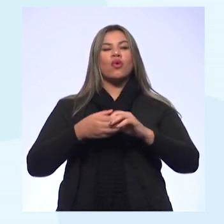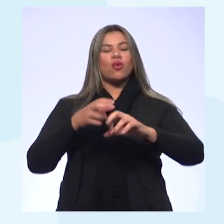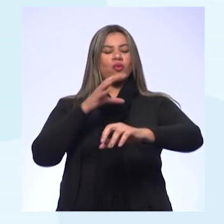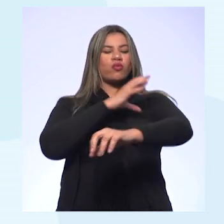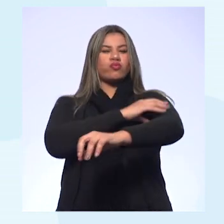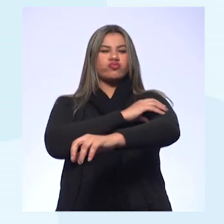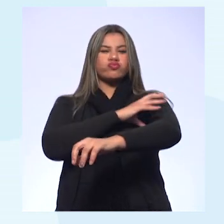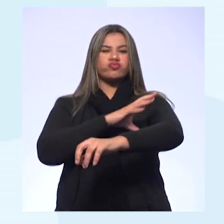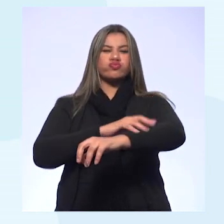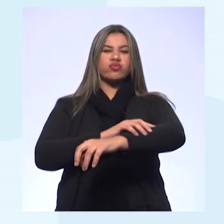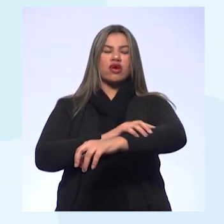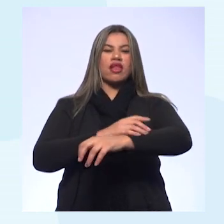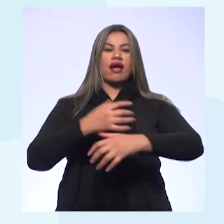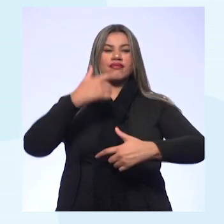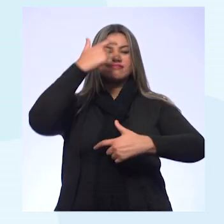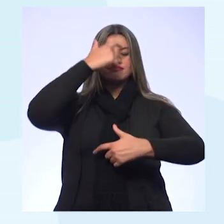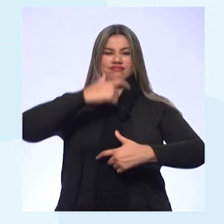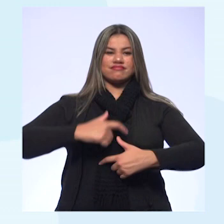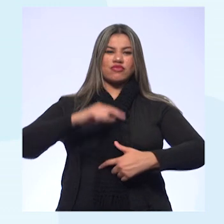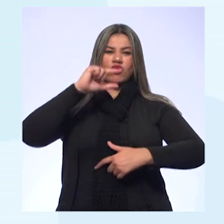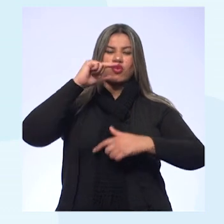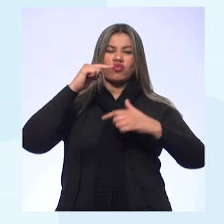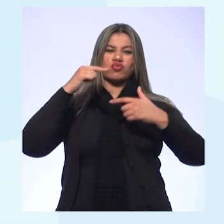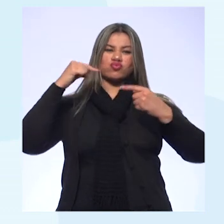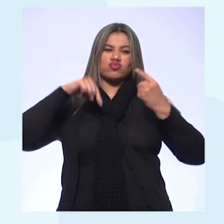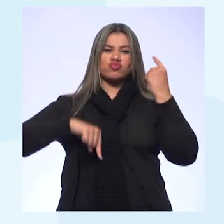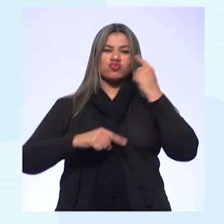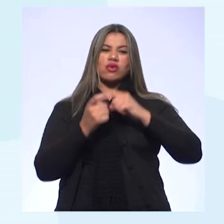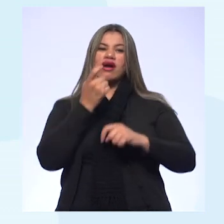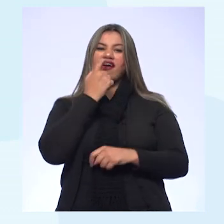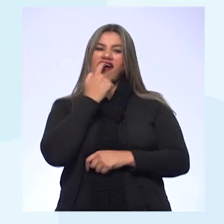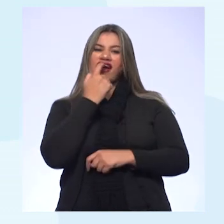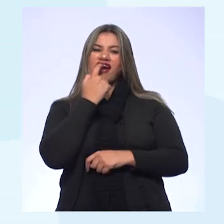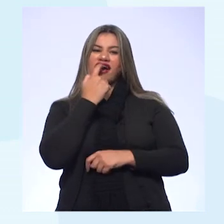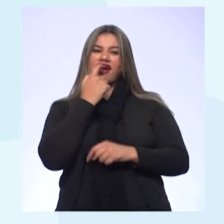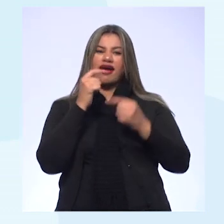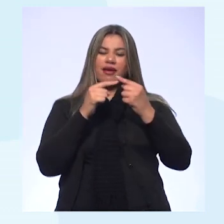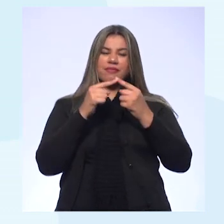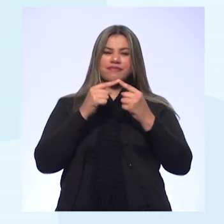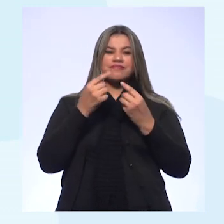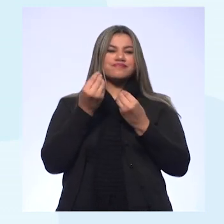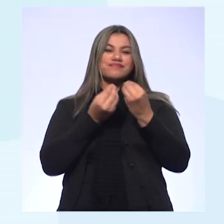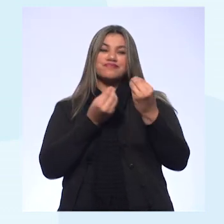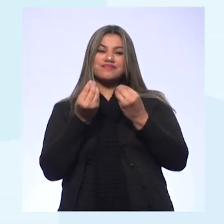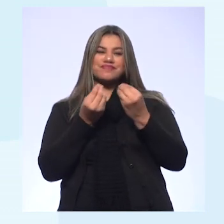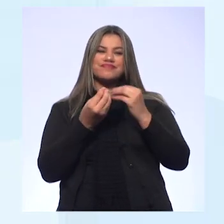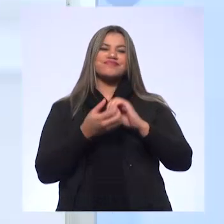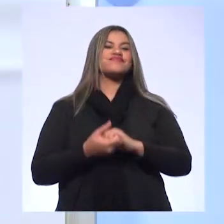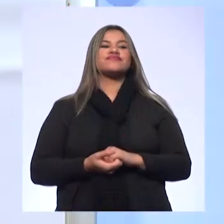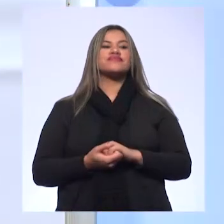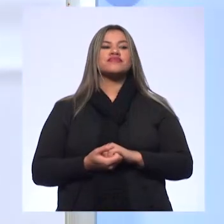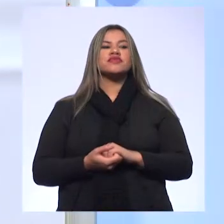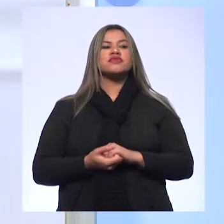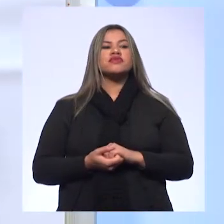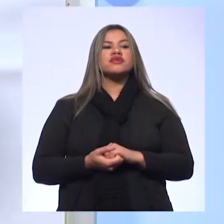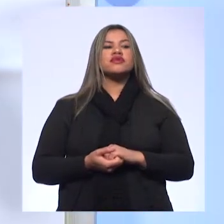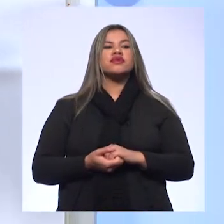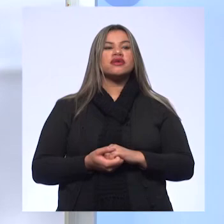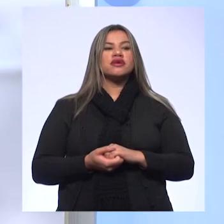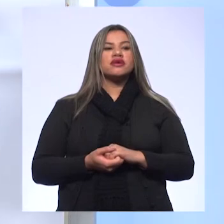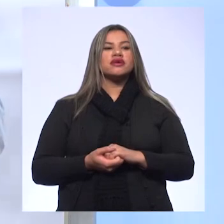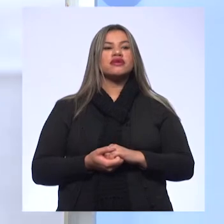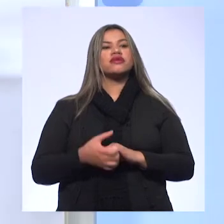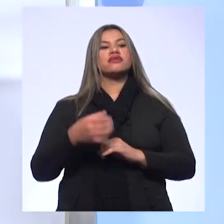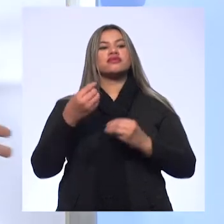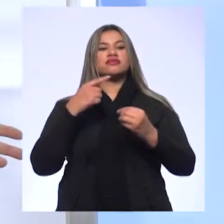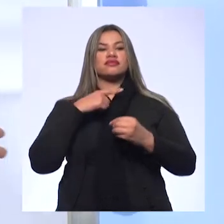o esquelético, e perceber a interação do sistema nervoso com esses dois, né? Como é que a gente vai fazer isso? Ora, a gente vai